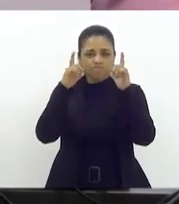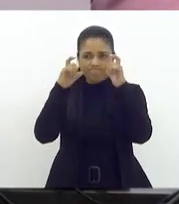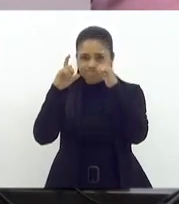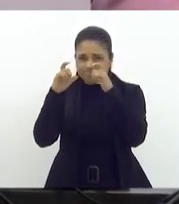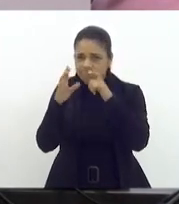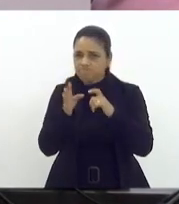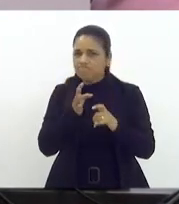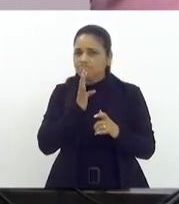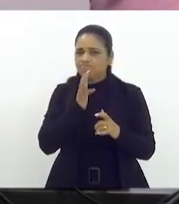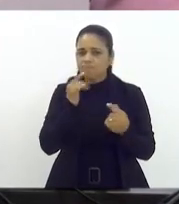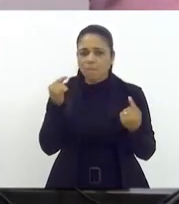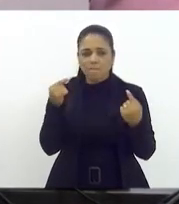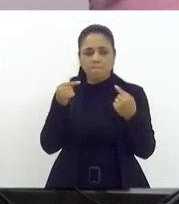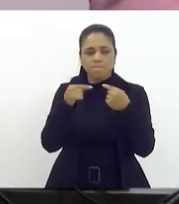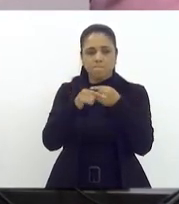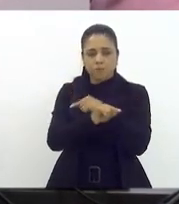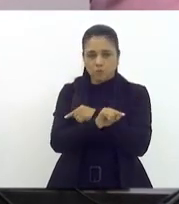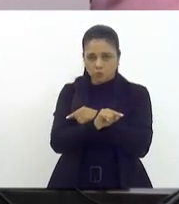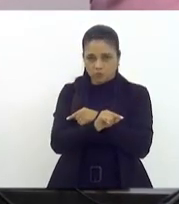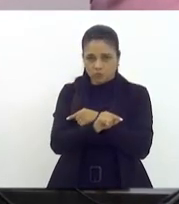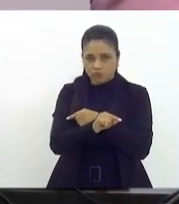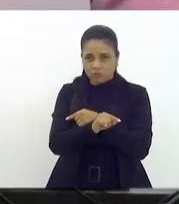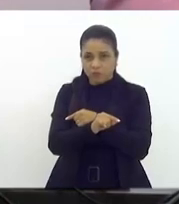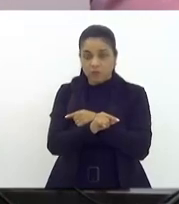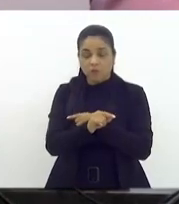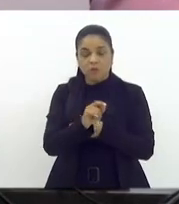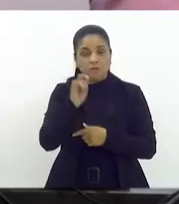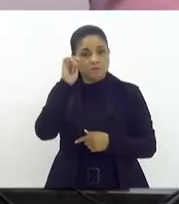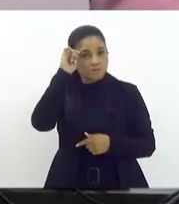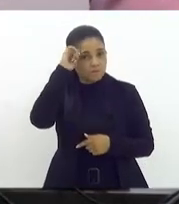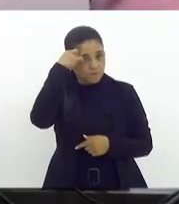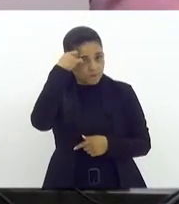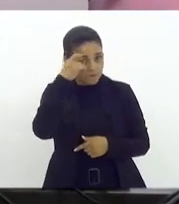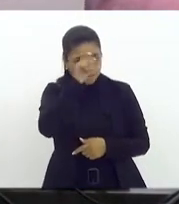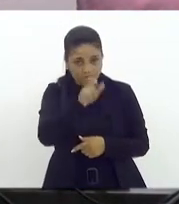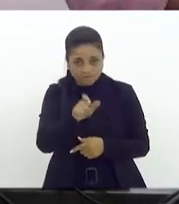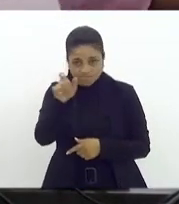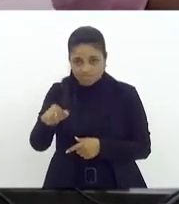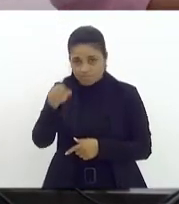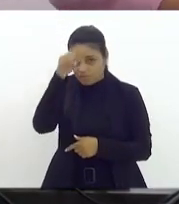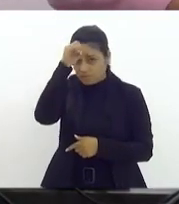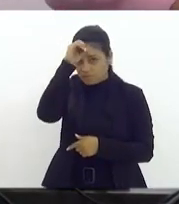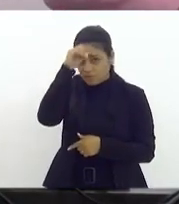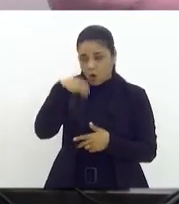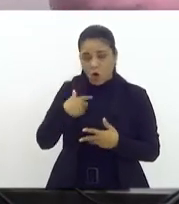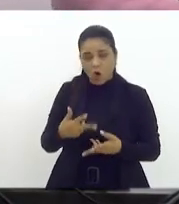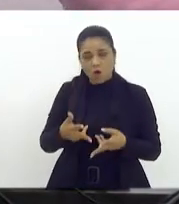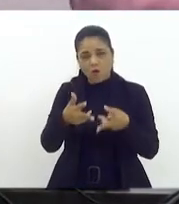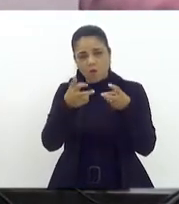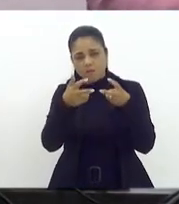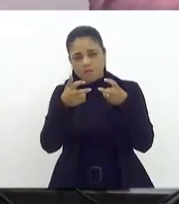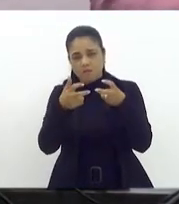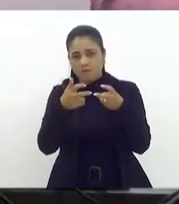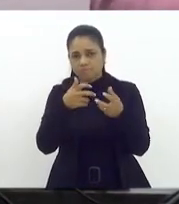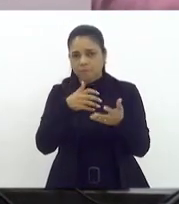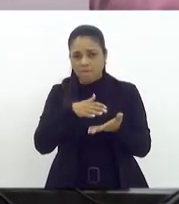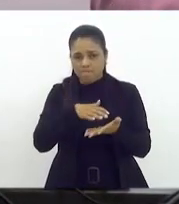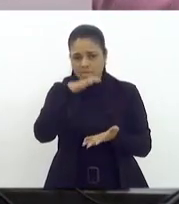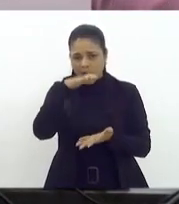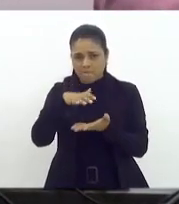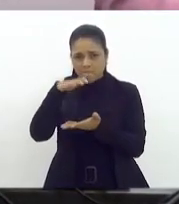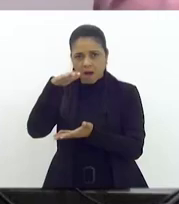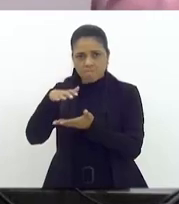enviesados sobretudo no que se refere em reconhecimento de pessoas negras inocentes que é aquilo que nós observamos com maior volume de